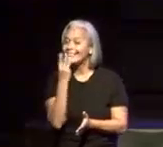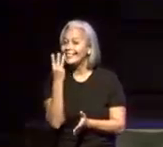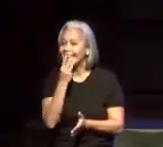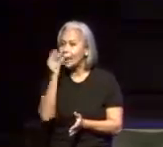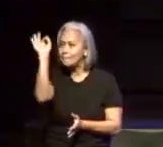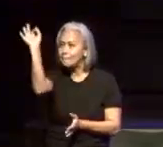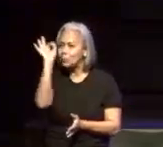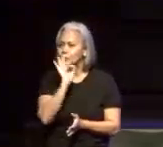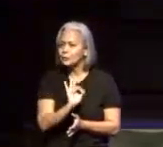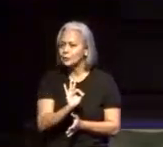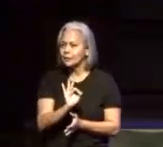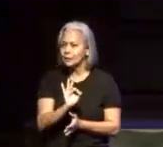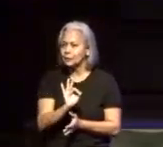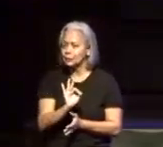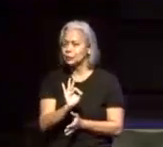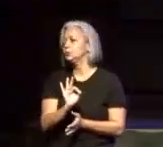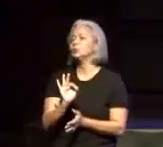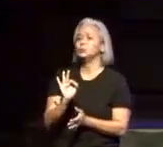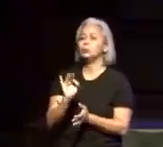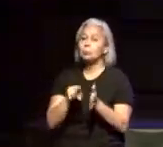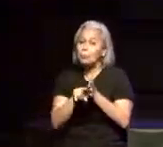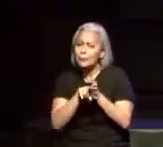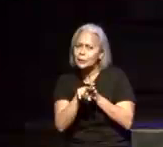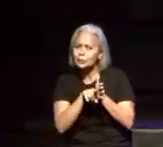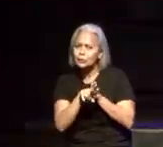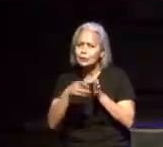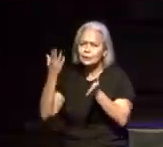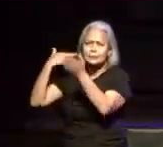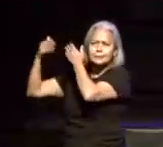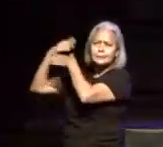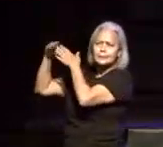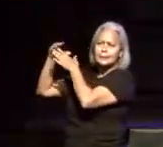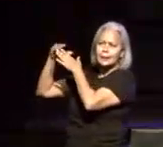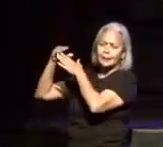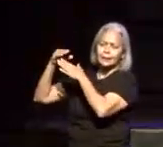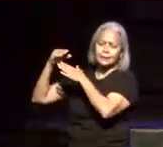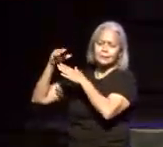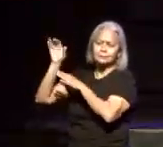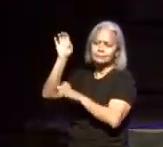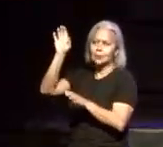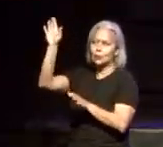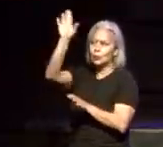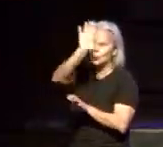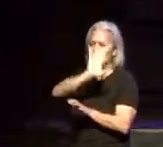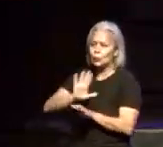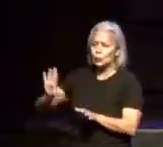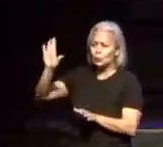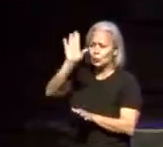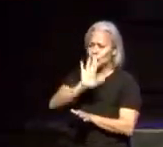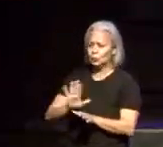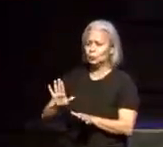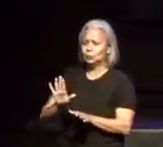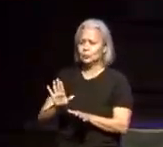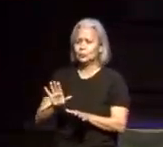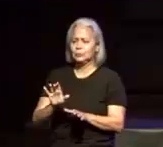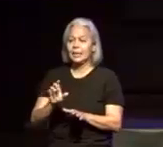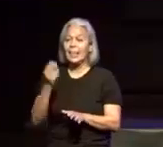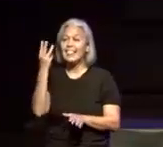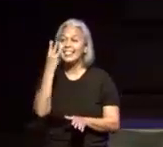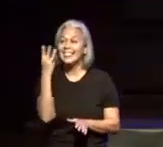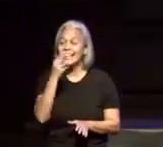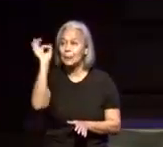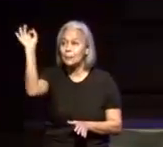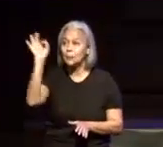3% na localização onde foi feita, do lado de cá do mundo, no Ocidente, algumas Américas envolvidas. Apenas 3% dos